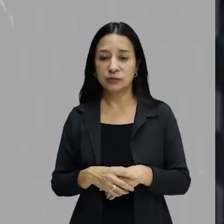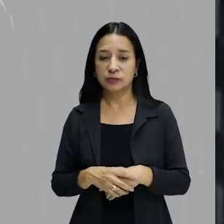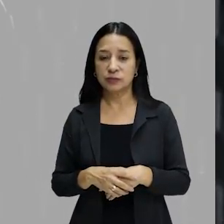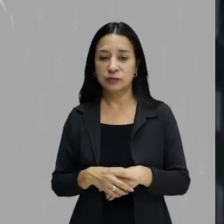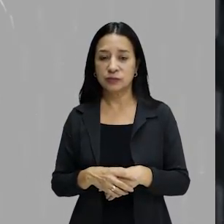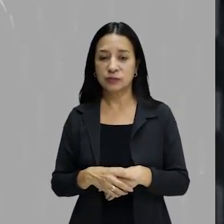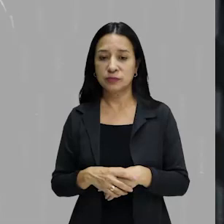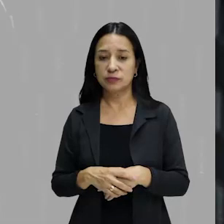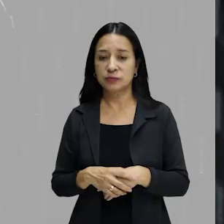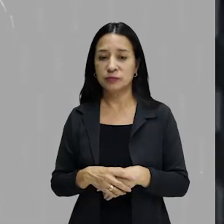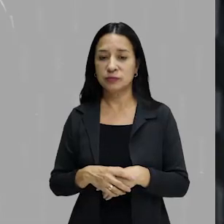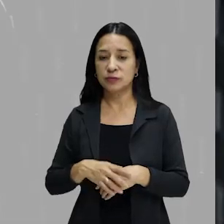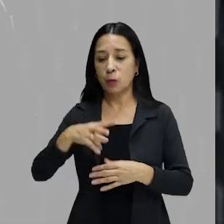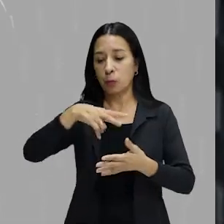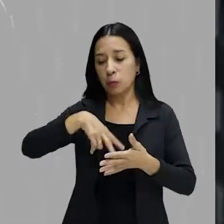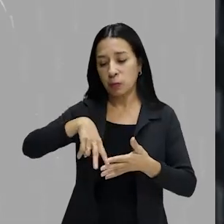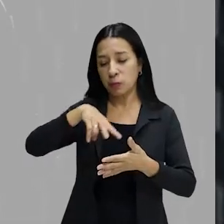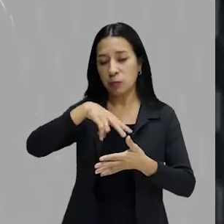que os porcos bailam,